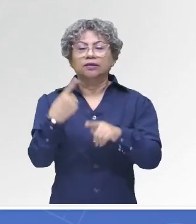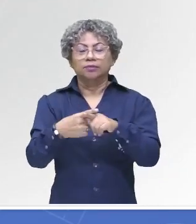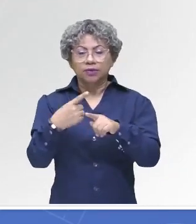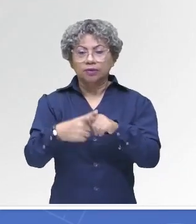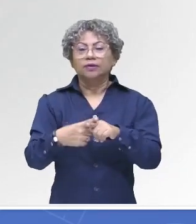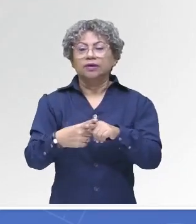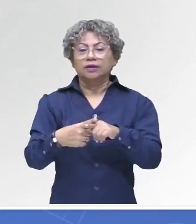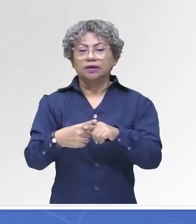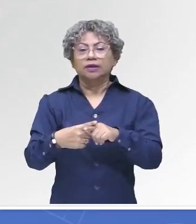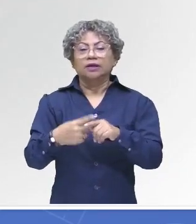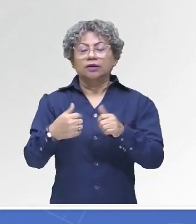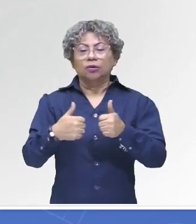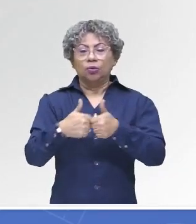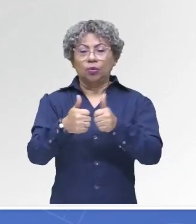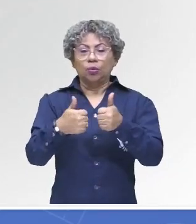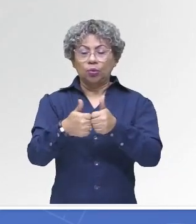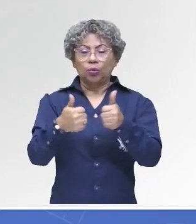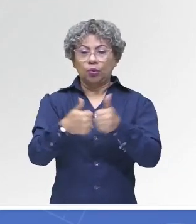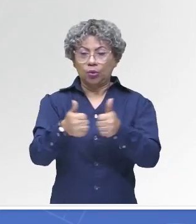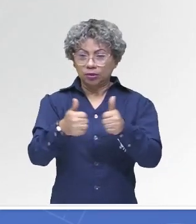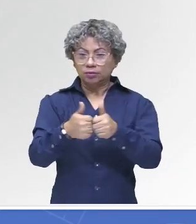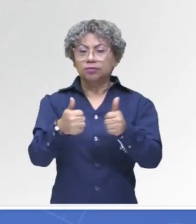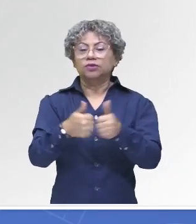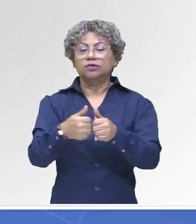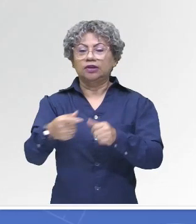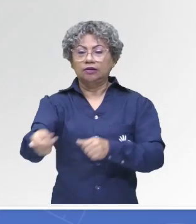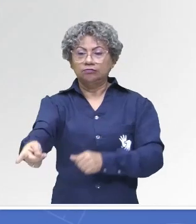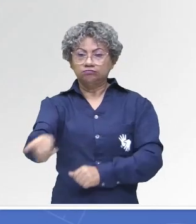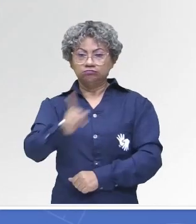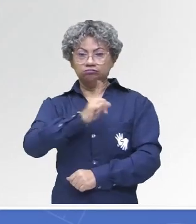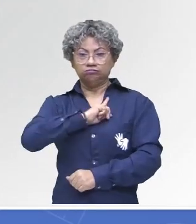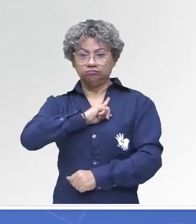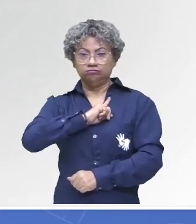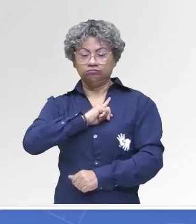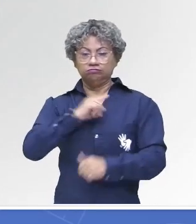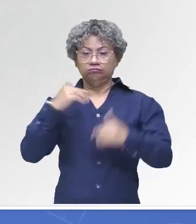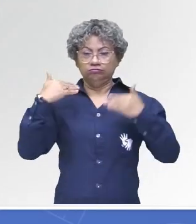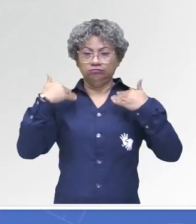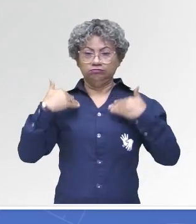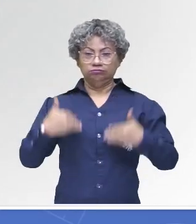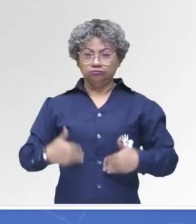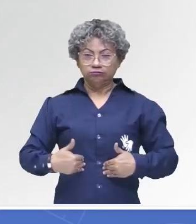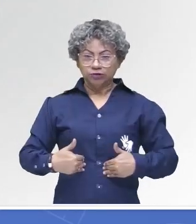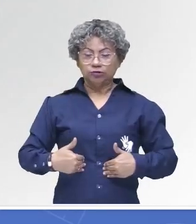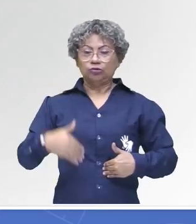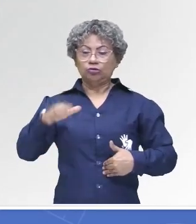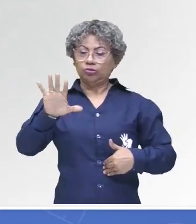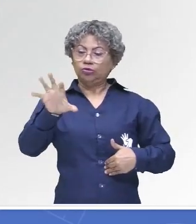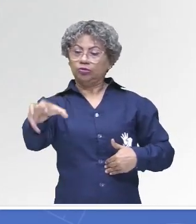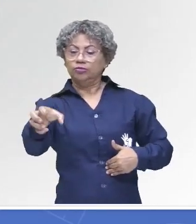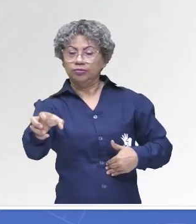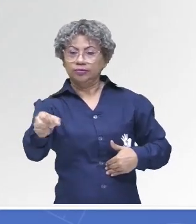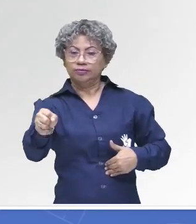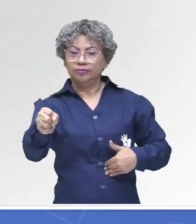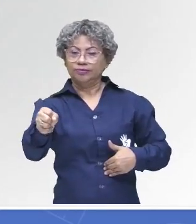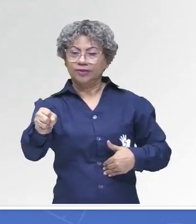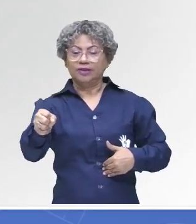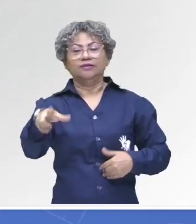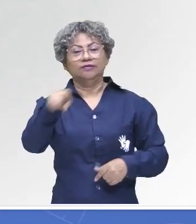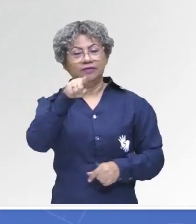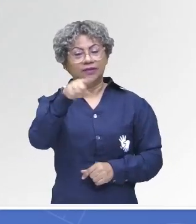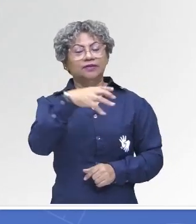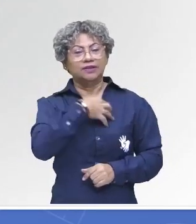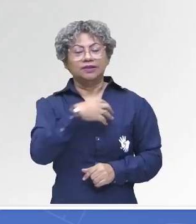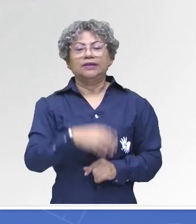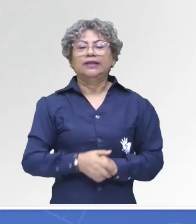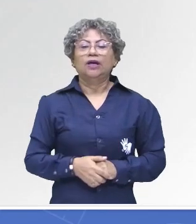ali, aquela lateral do ônibus está transferindo energia para a sua mão, tá certo? Outro exemplo é quando você